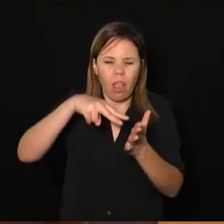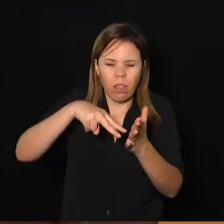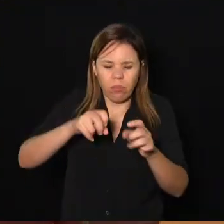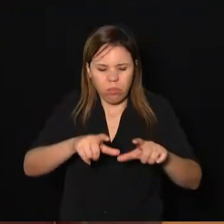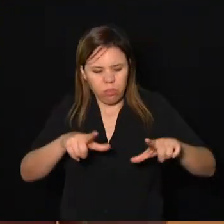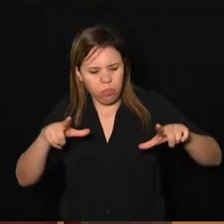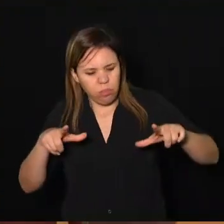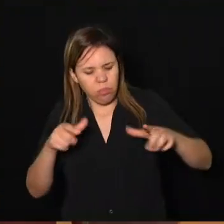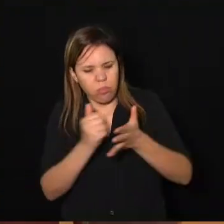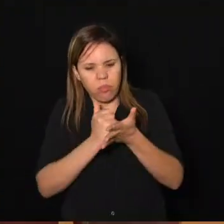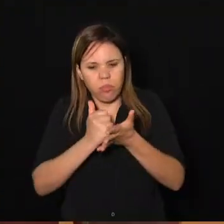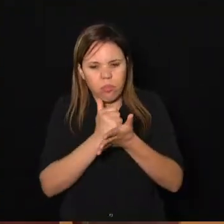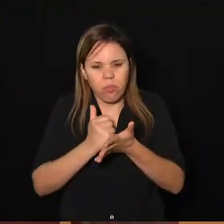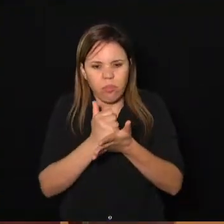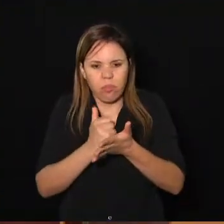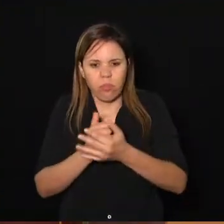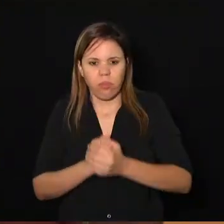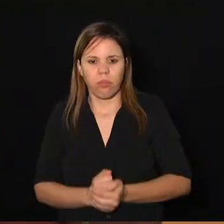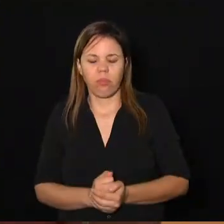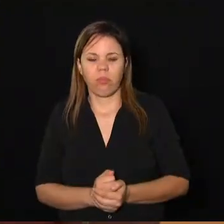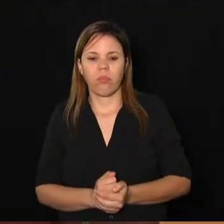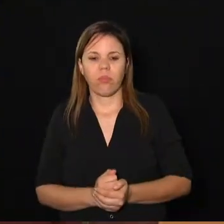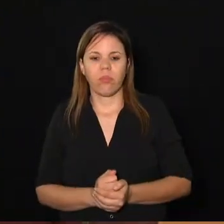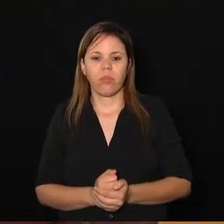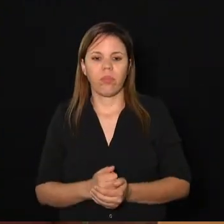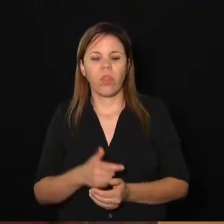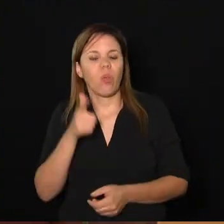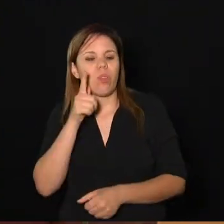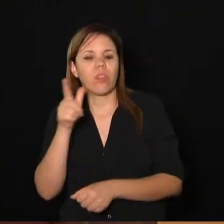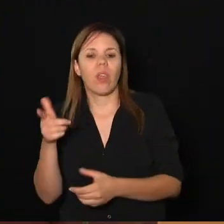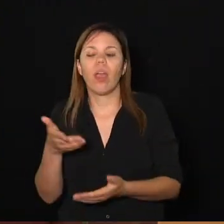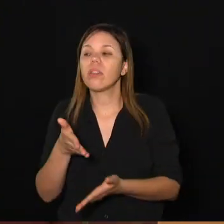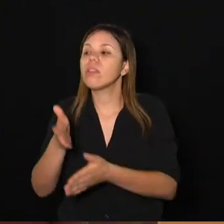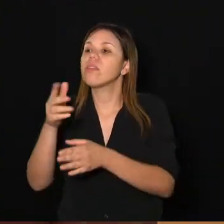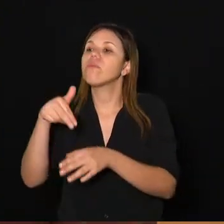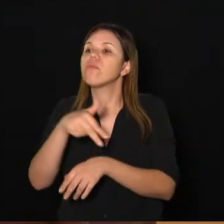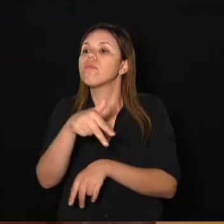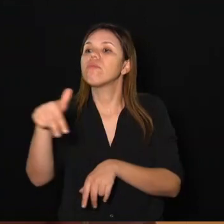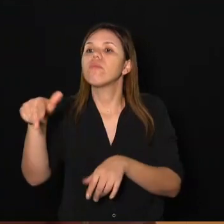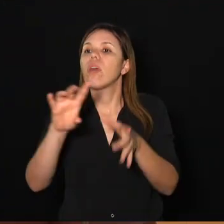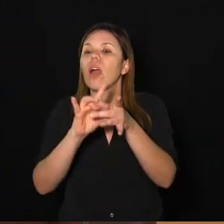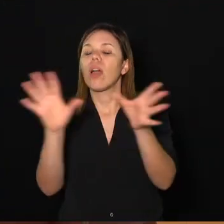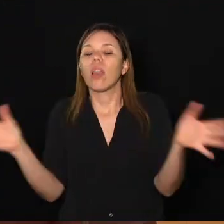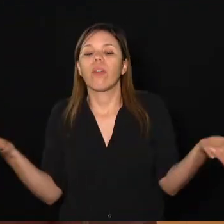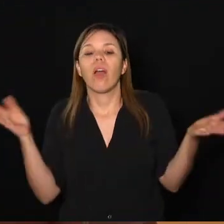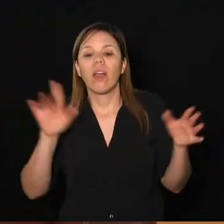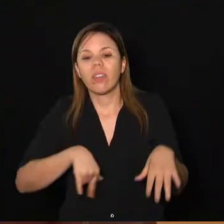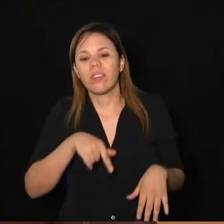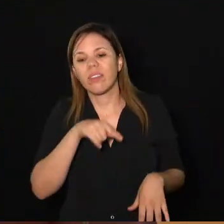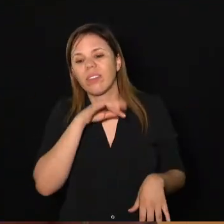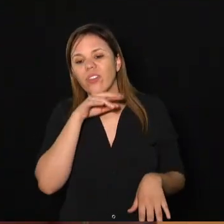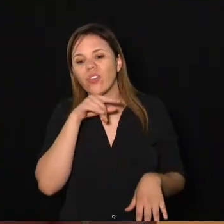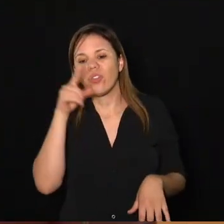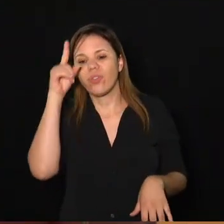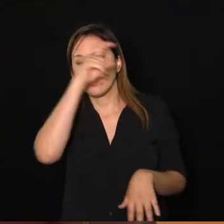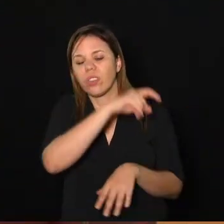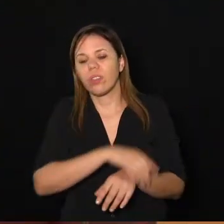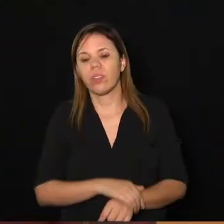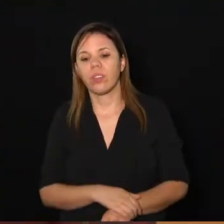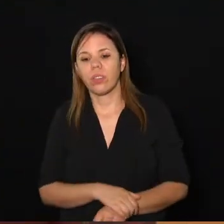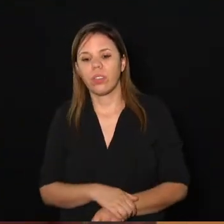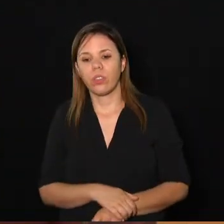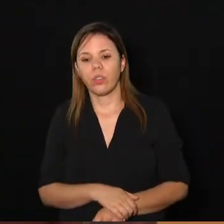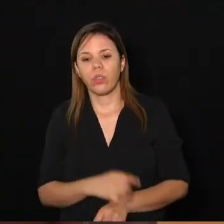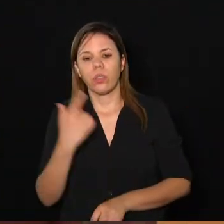medicamento você não consegue se dirigir a uma escola então isso não é muito ruim está certo e a outra